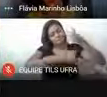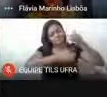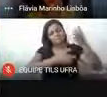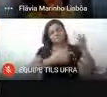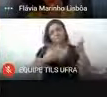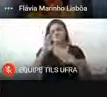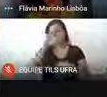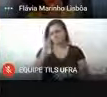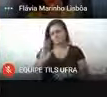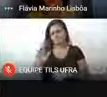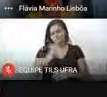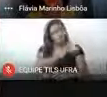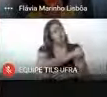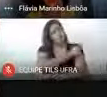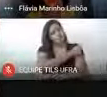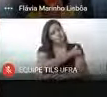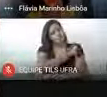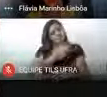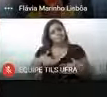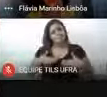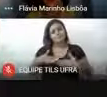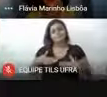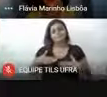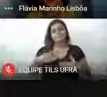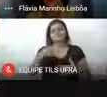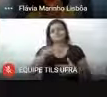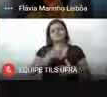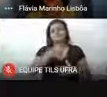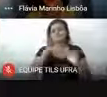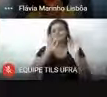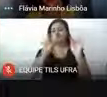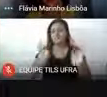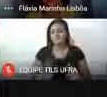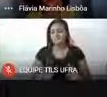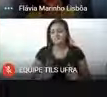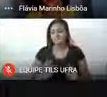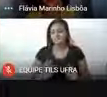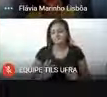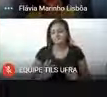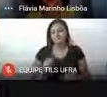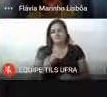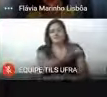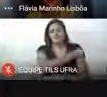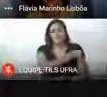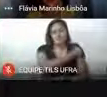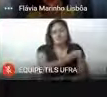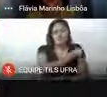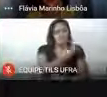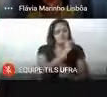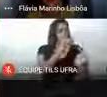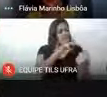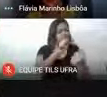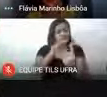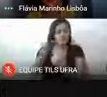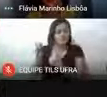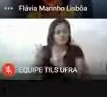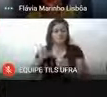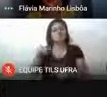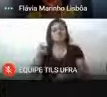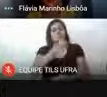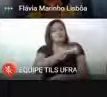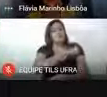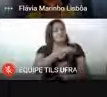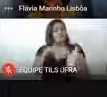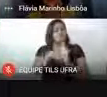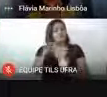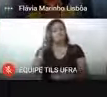que estão por aí. Fico muito feliz de ver todos eles aqui, né, que são nossos alunos do Campo de Comiaçu. Agradecer a todos